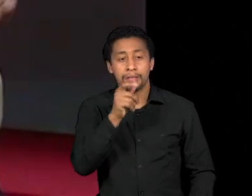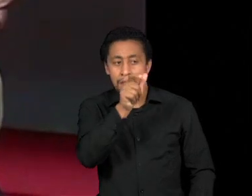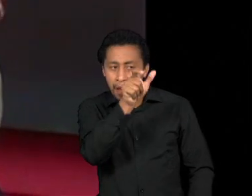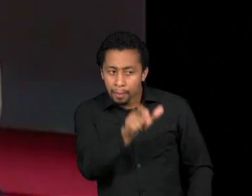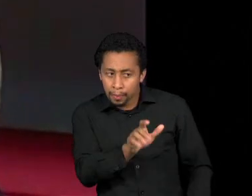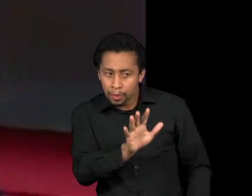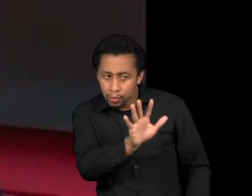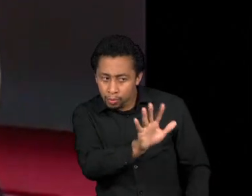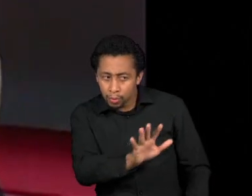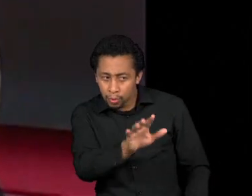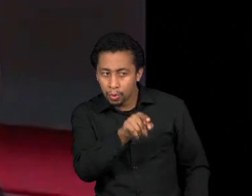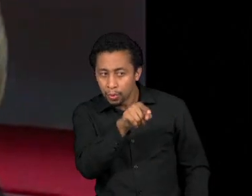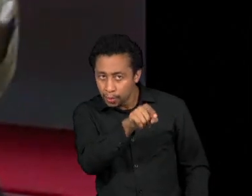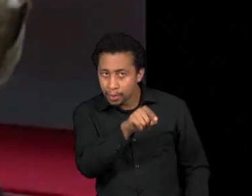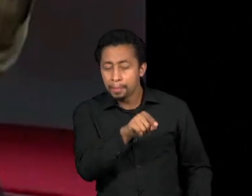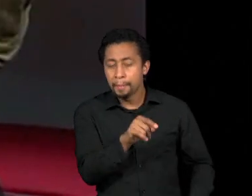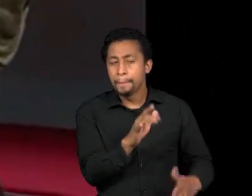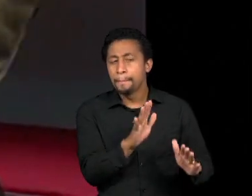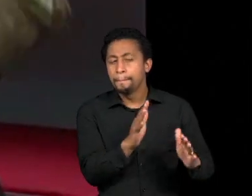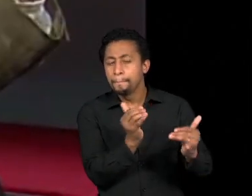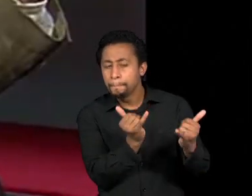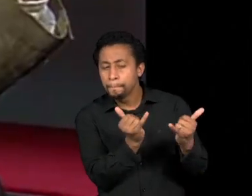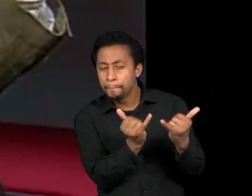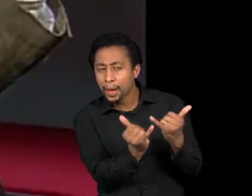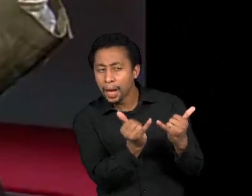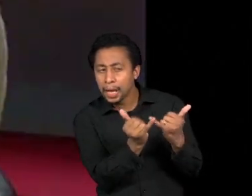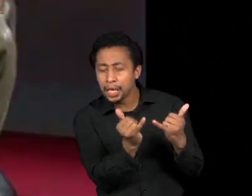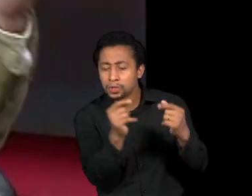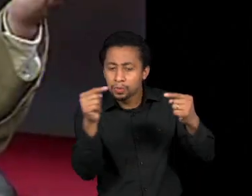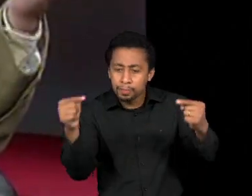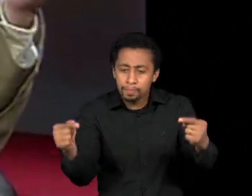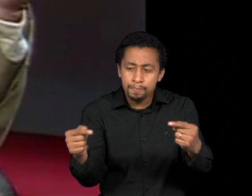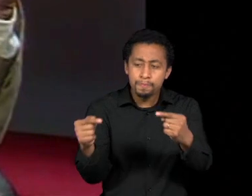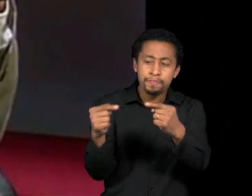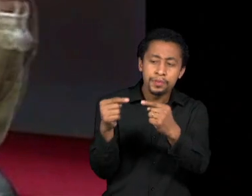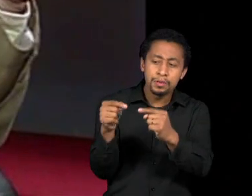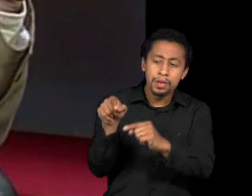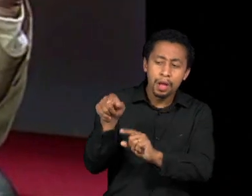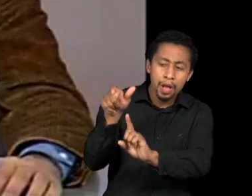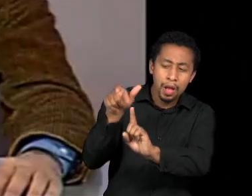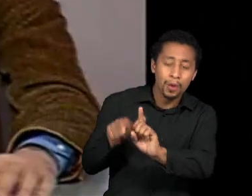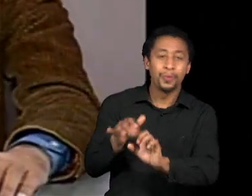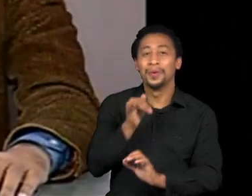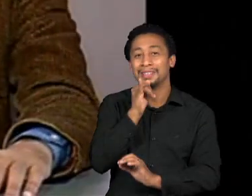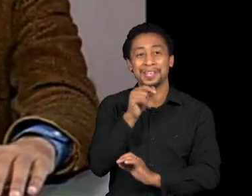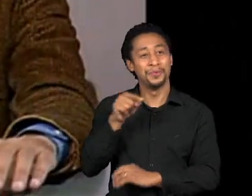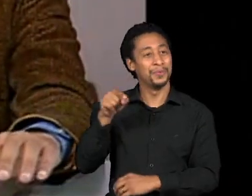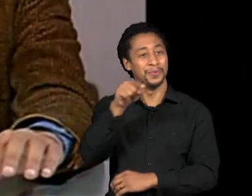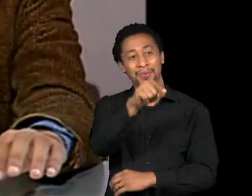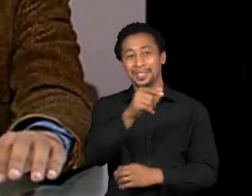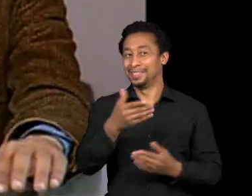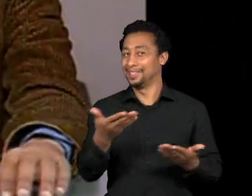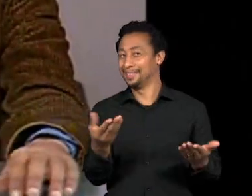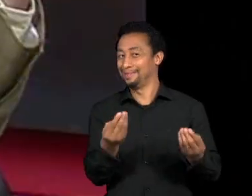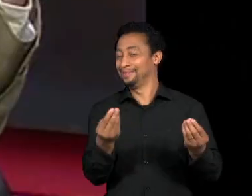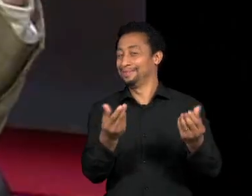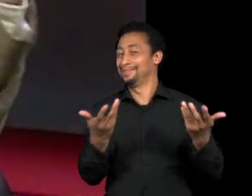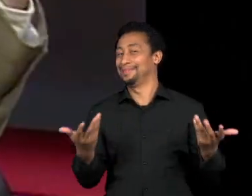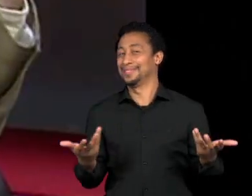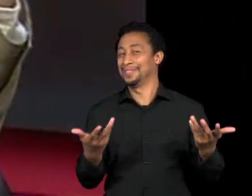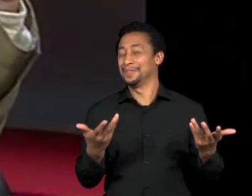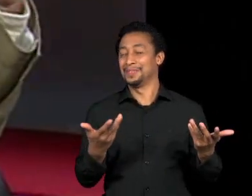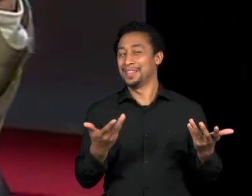própria vida, se assemelhar àquela, à vida do personagem. E você, por exemplo, é o bardo, é o contador